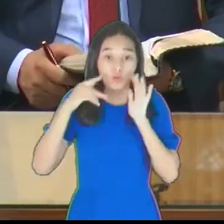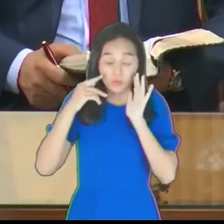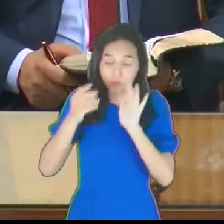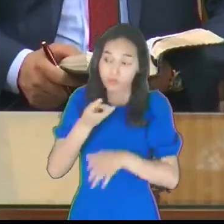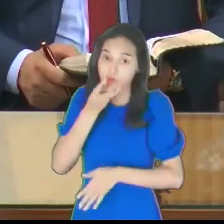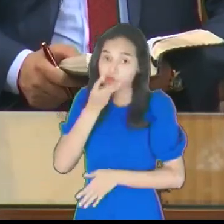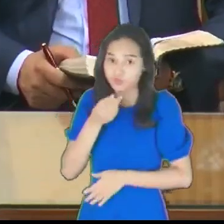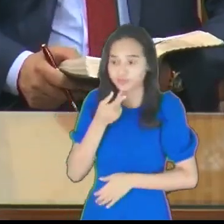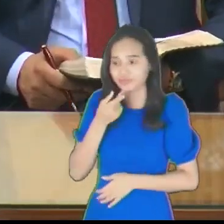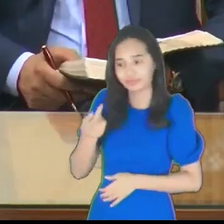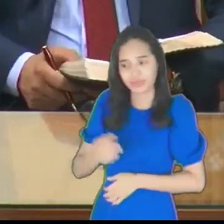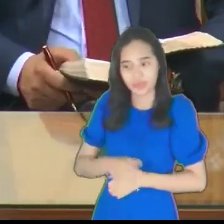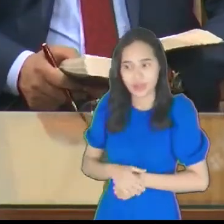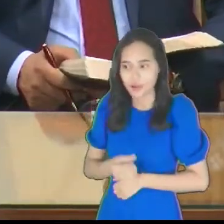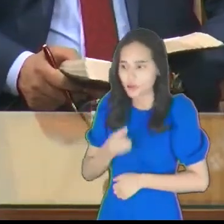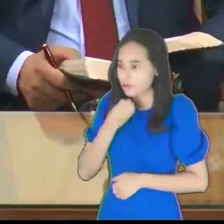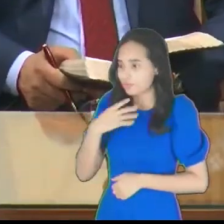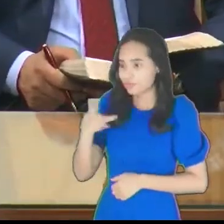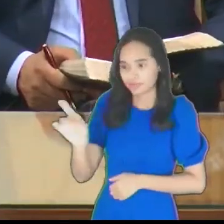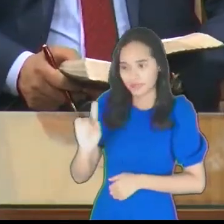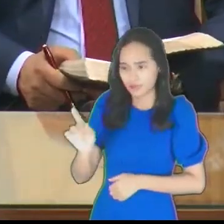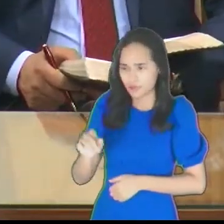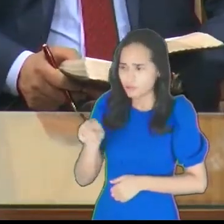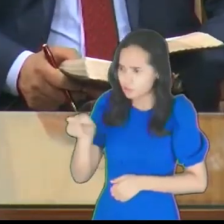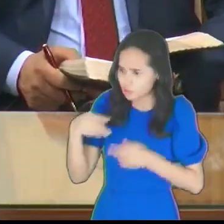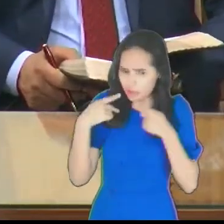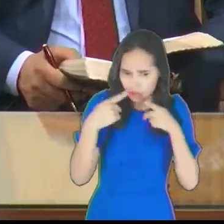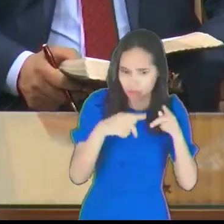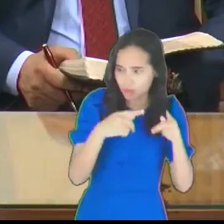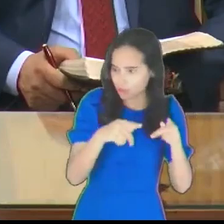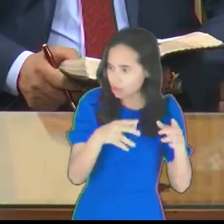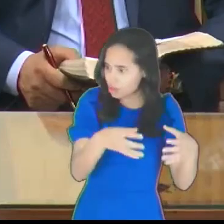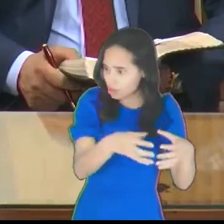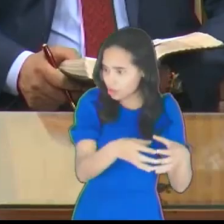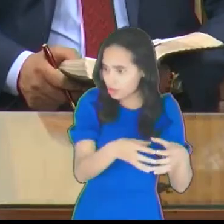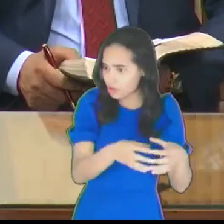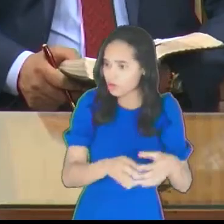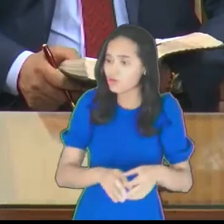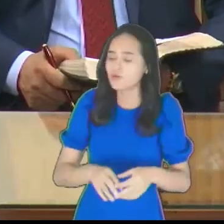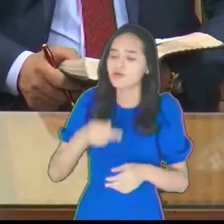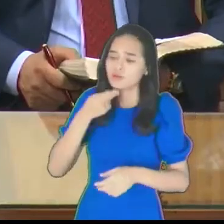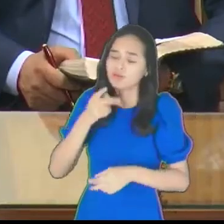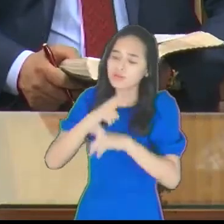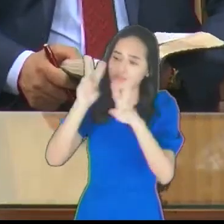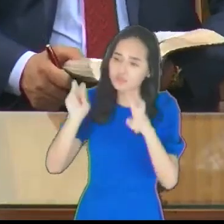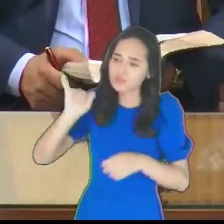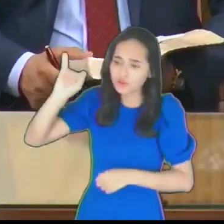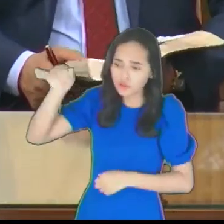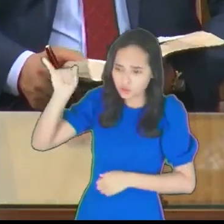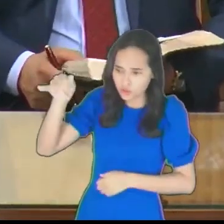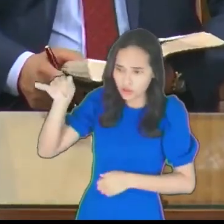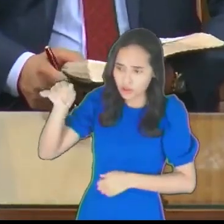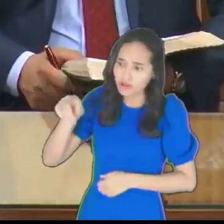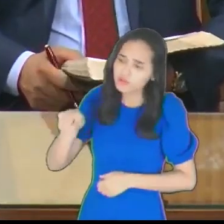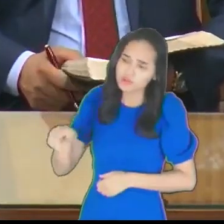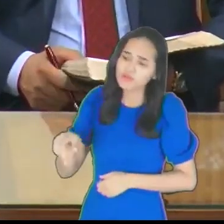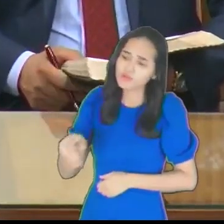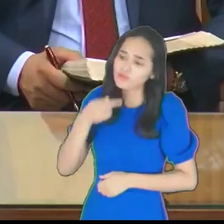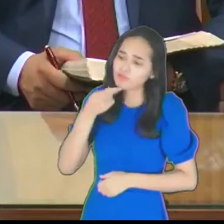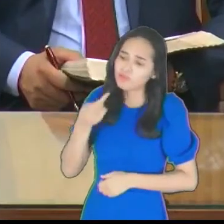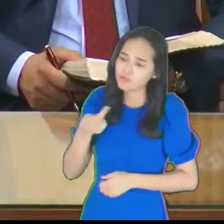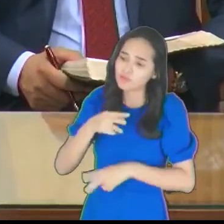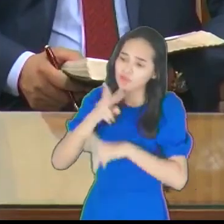foi bom não. Você pregou para eles? Não. Você falou de Jeová? Eu estou parafraseando. Você falou de Jeová para